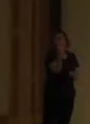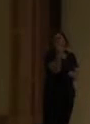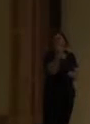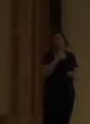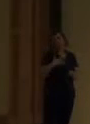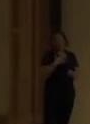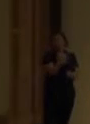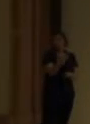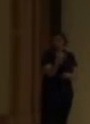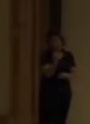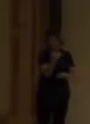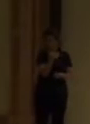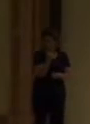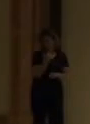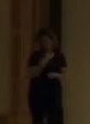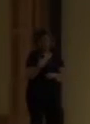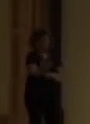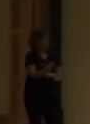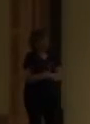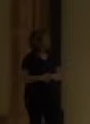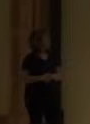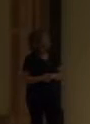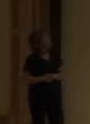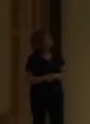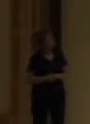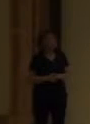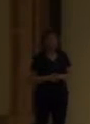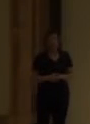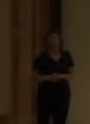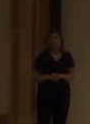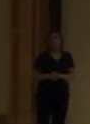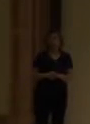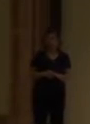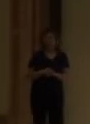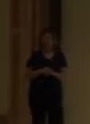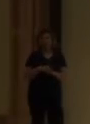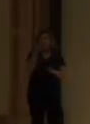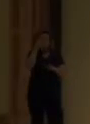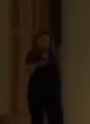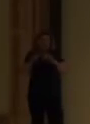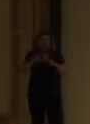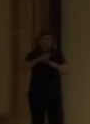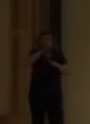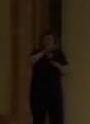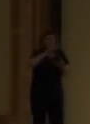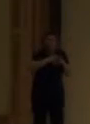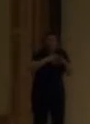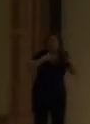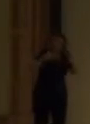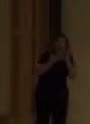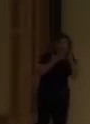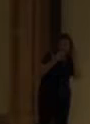Daí assistimos a massas de milhões que se deslocam, um bocado